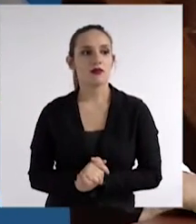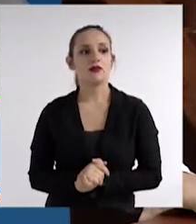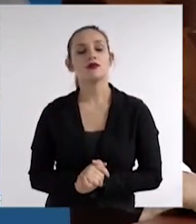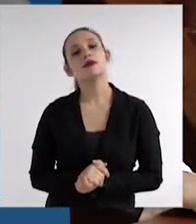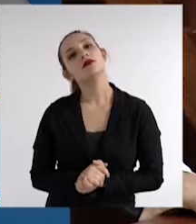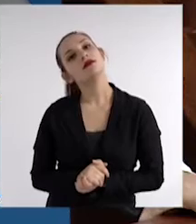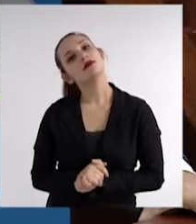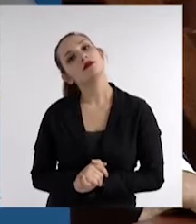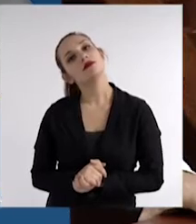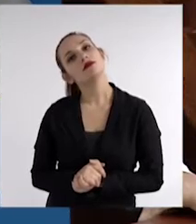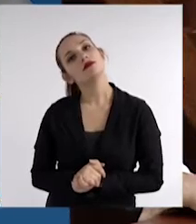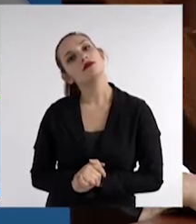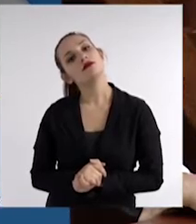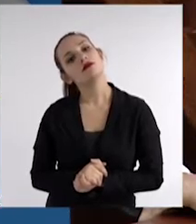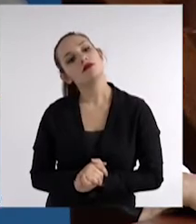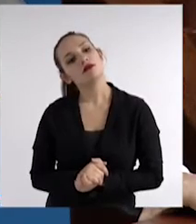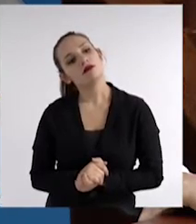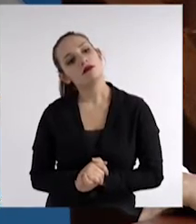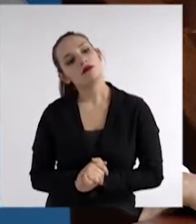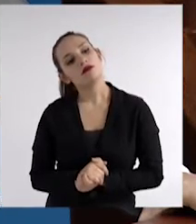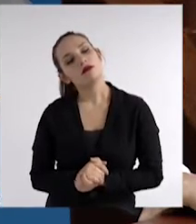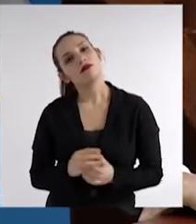prejuízos que serão